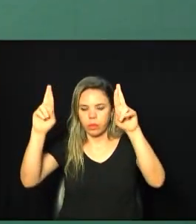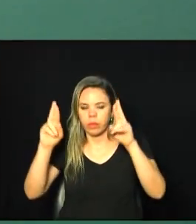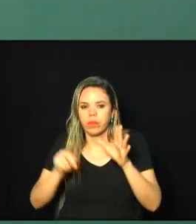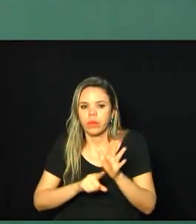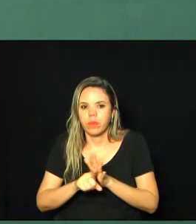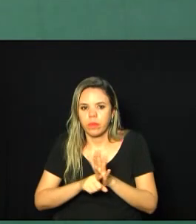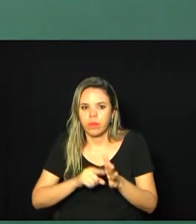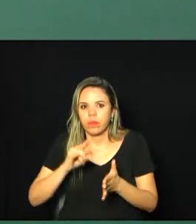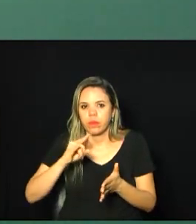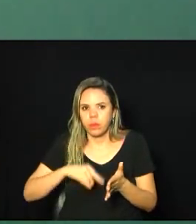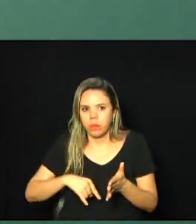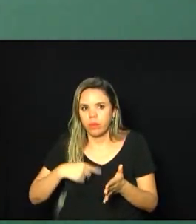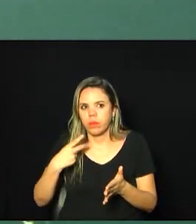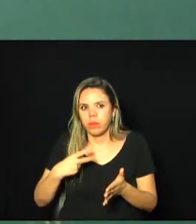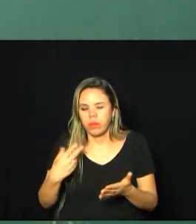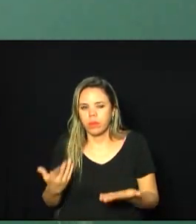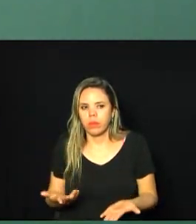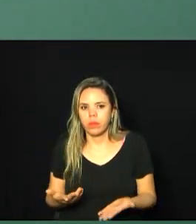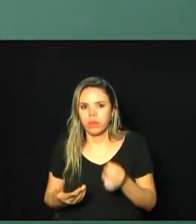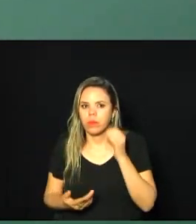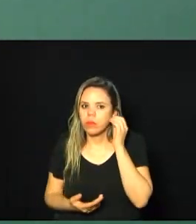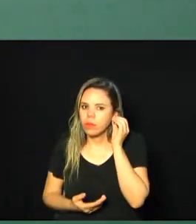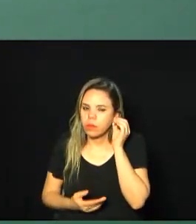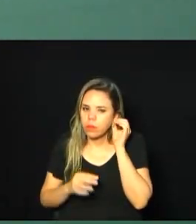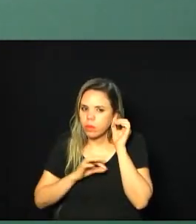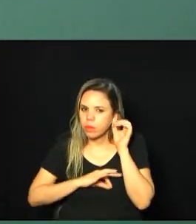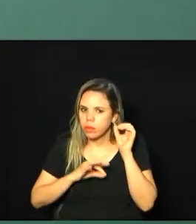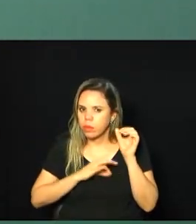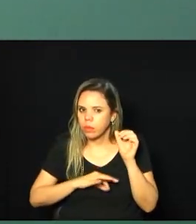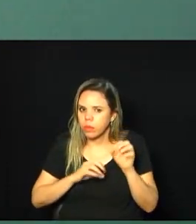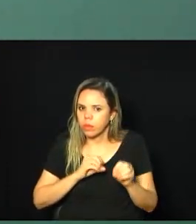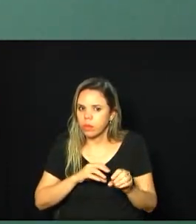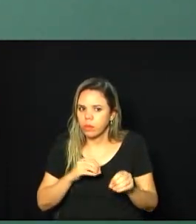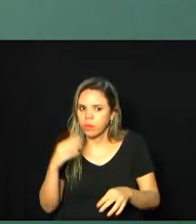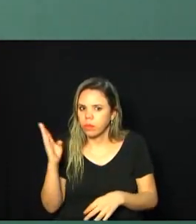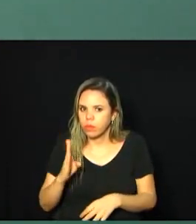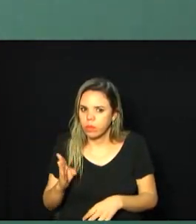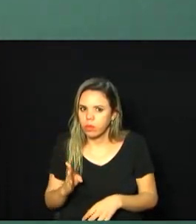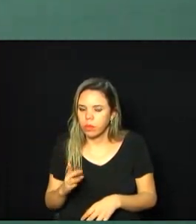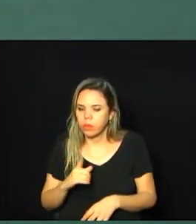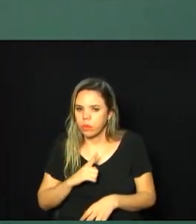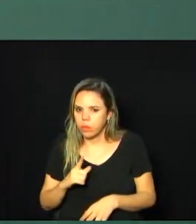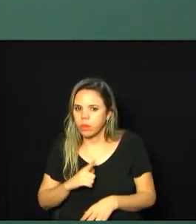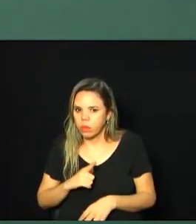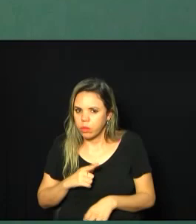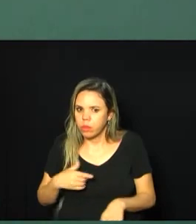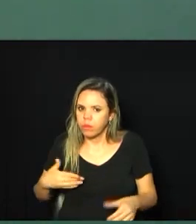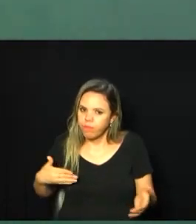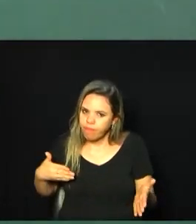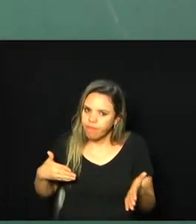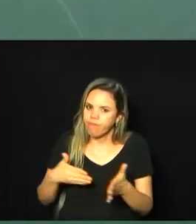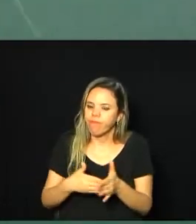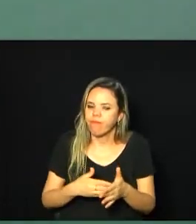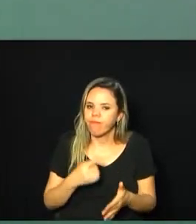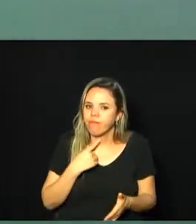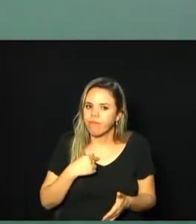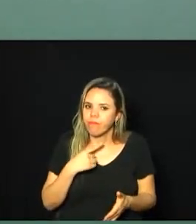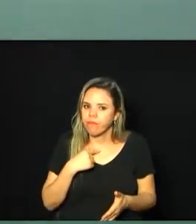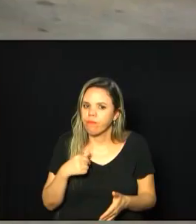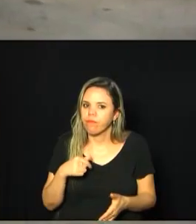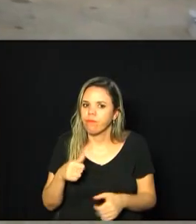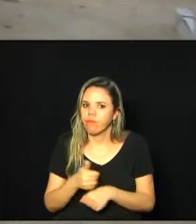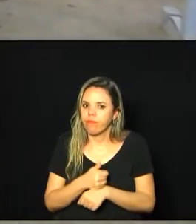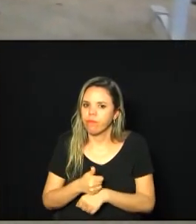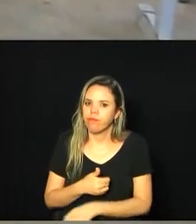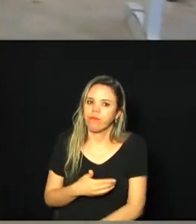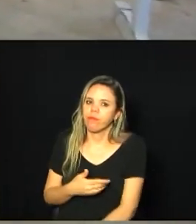acordo com o documento do parlamentar, as condições salariais na educação brasileira têm sido um entrave para quem deseja optar por essa